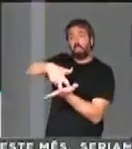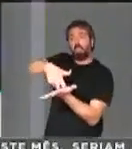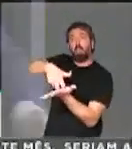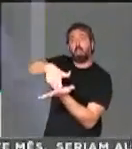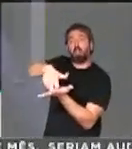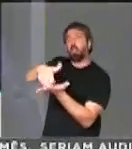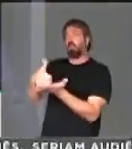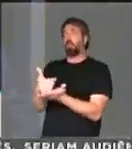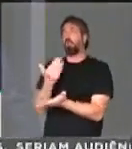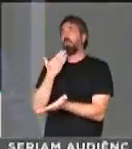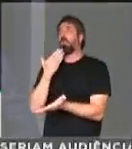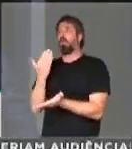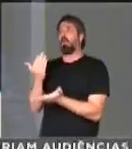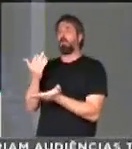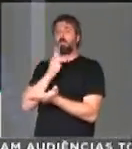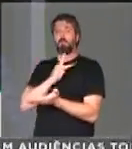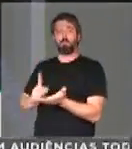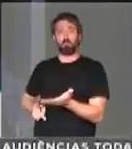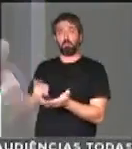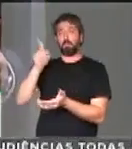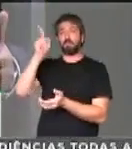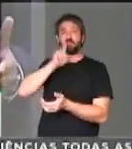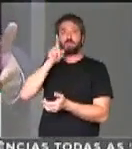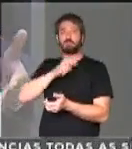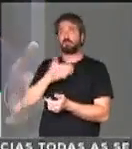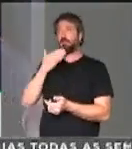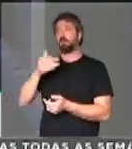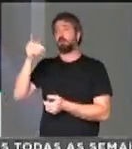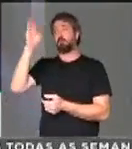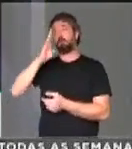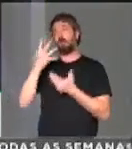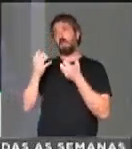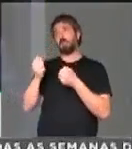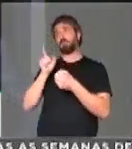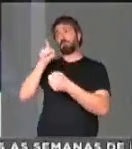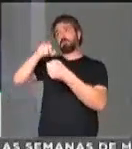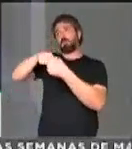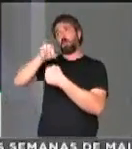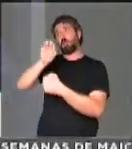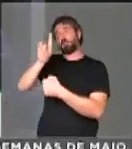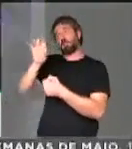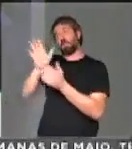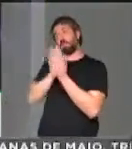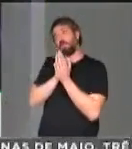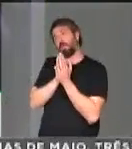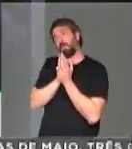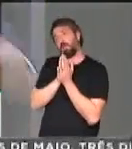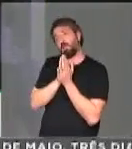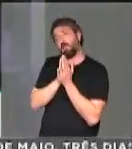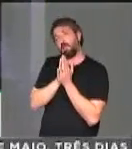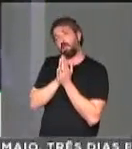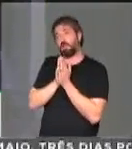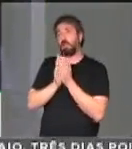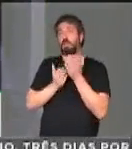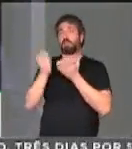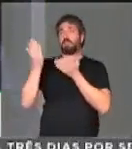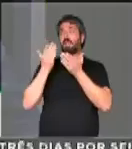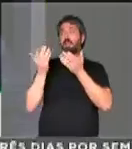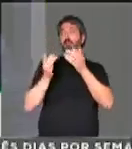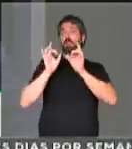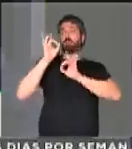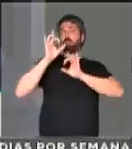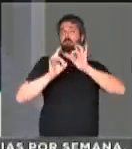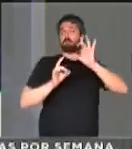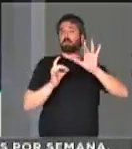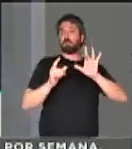joelhos perante o presidente norte-americano, pedindo que o Brasil fosse aceito na OCDE, abrindo mão do tratamento